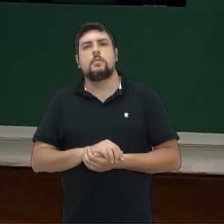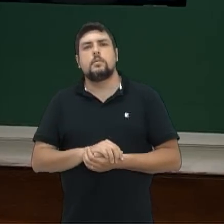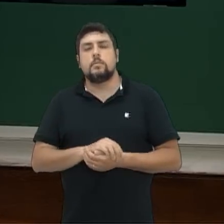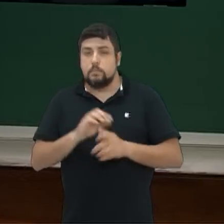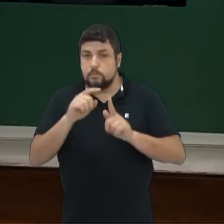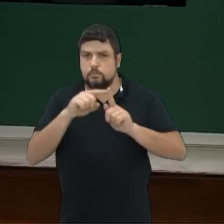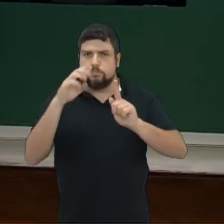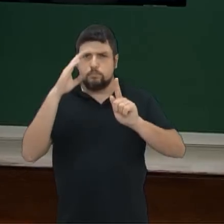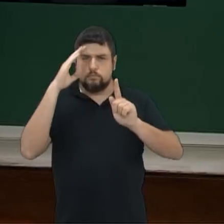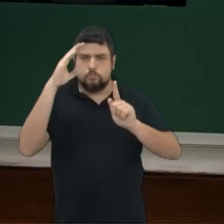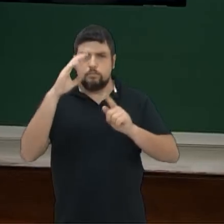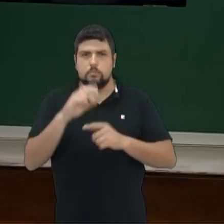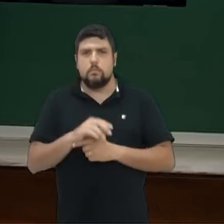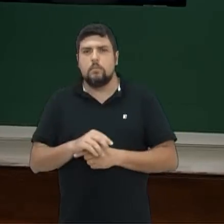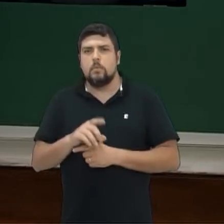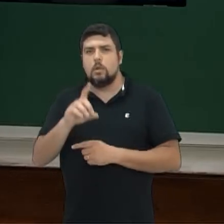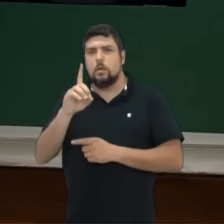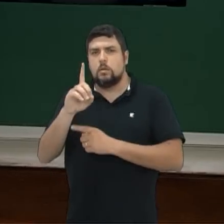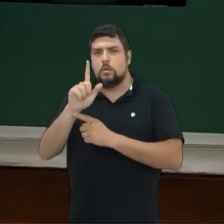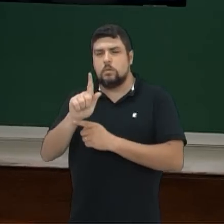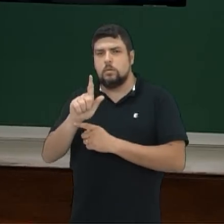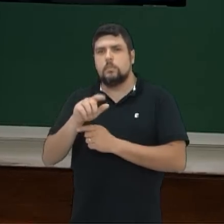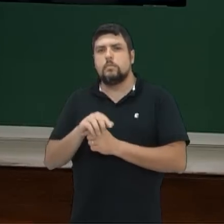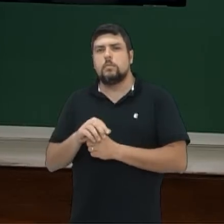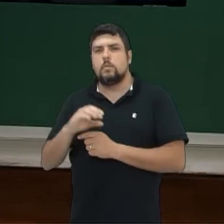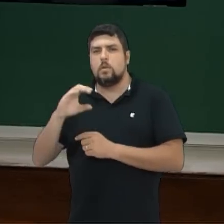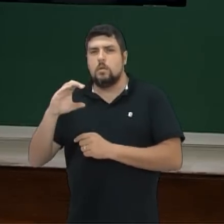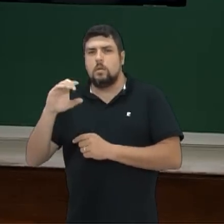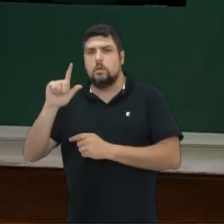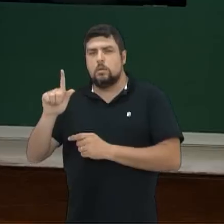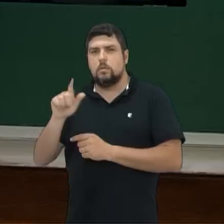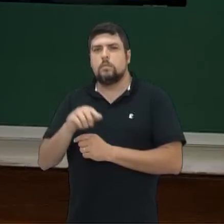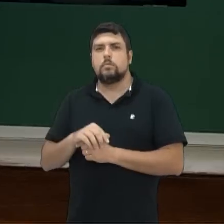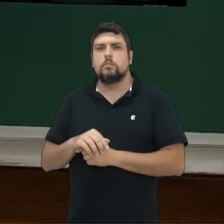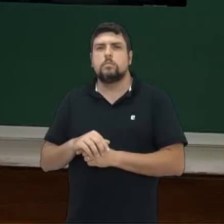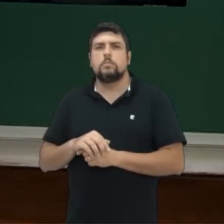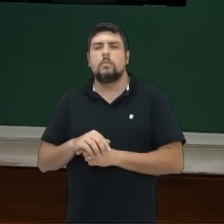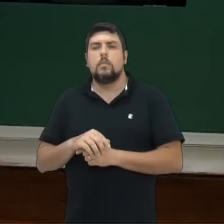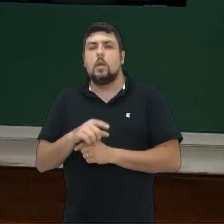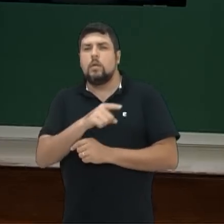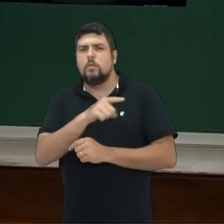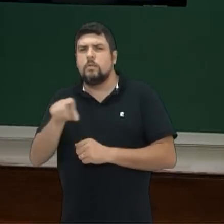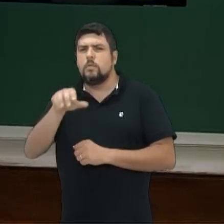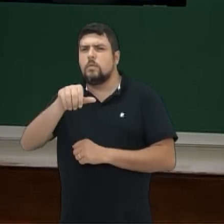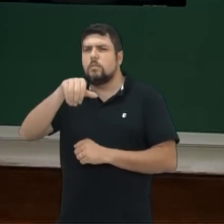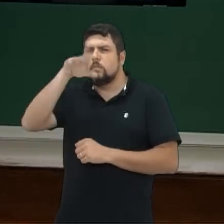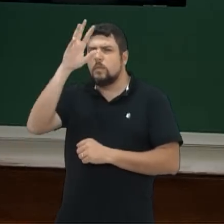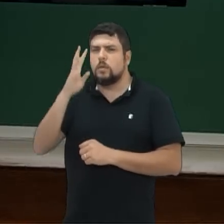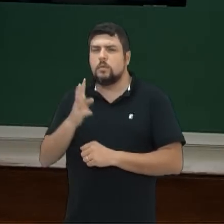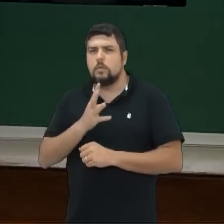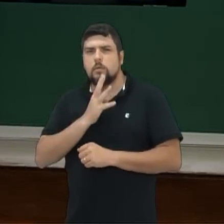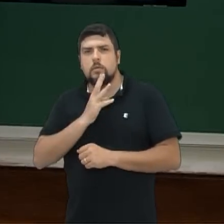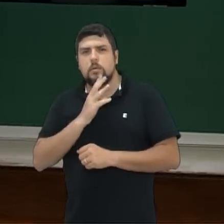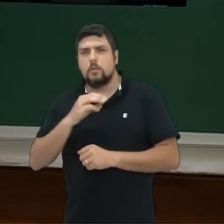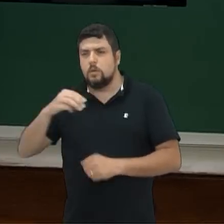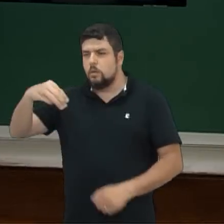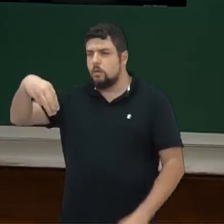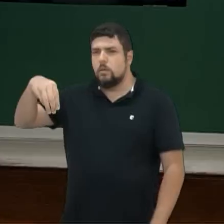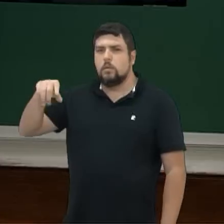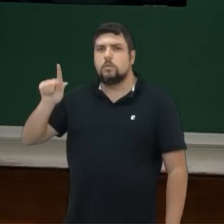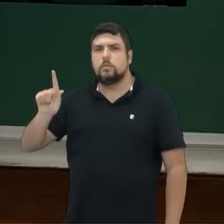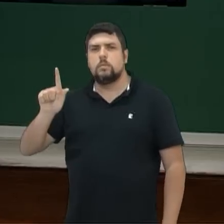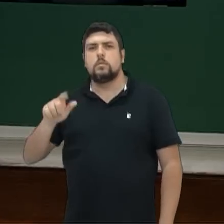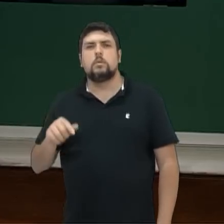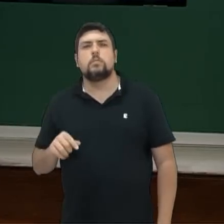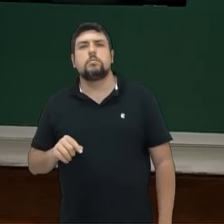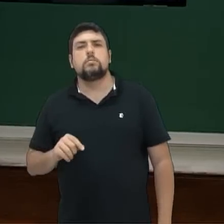decigrama, que é o DG, a centigrama, que é o CG, e a que vocês mais devem estar familiarizados desses submúltiplos, que é o miligrama, que é o que